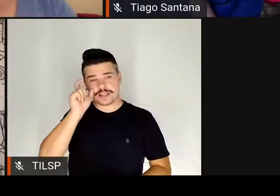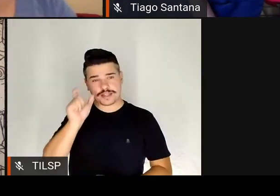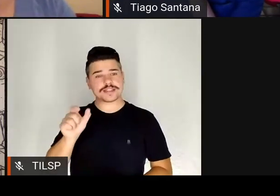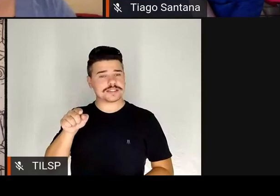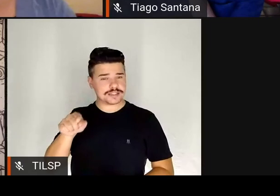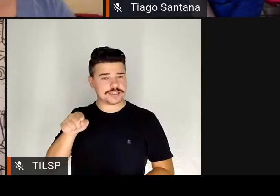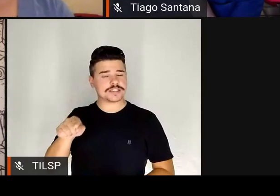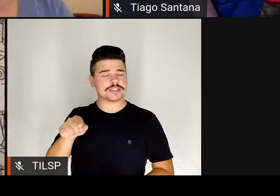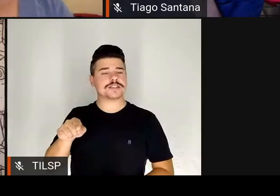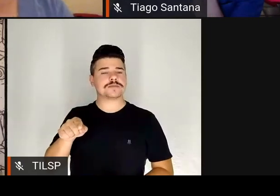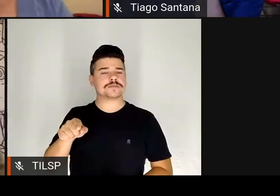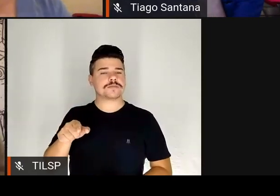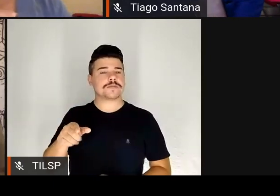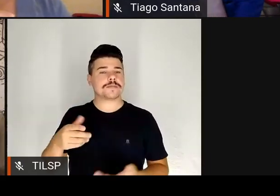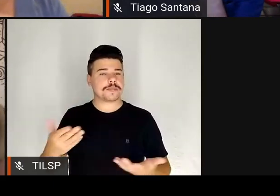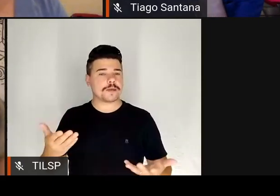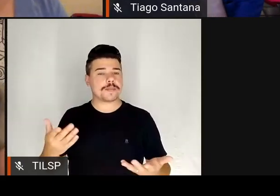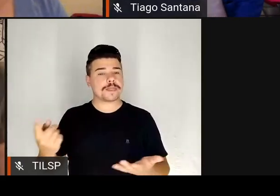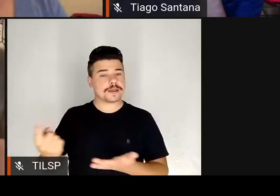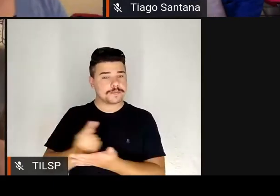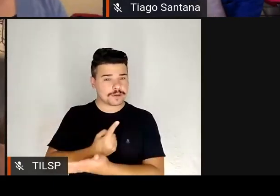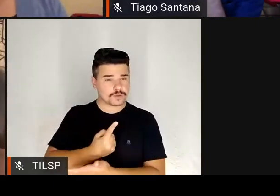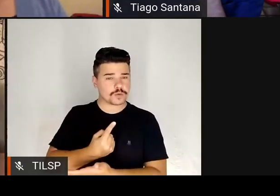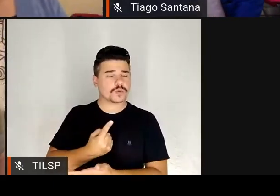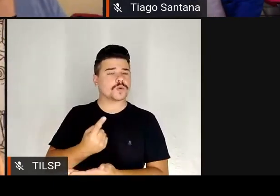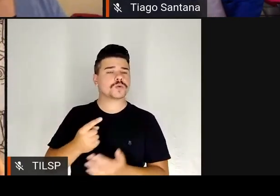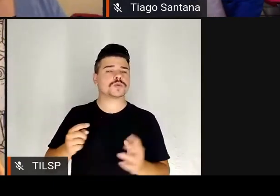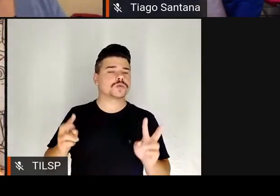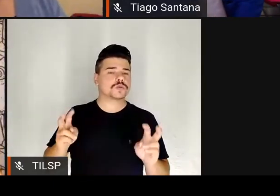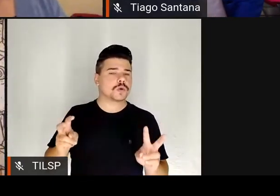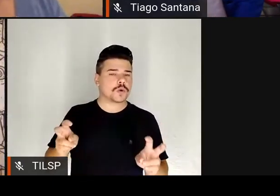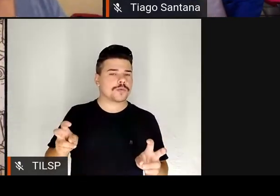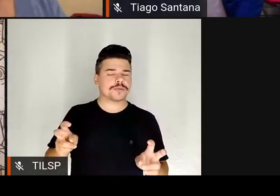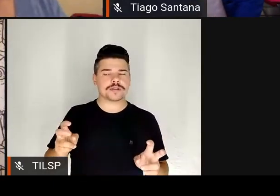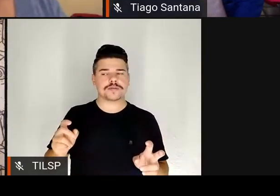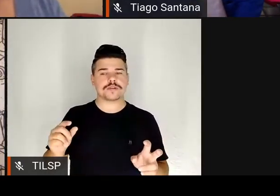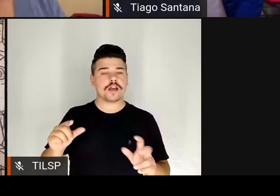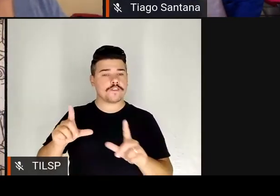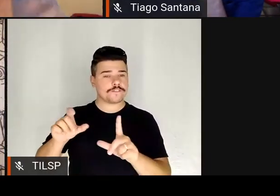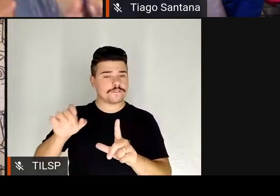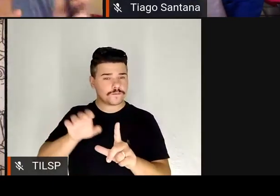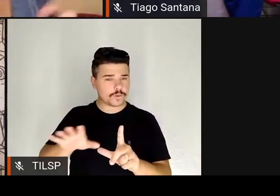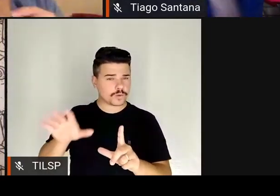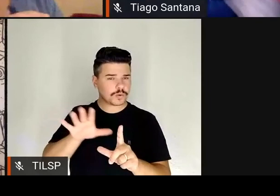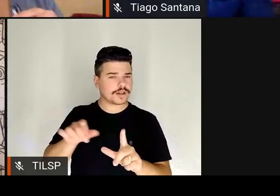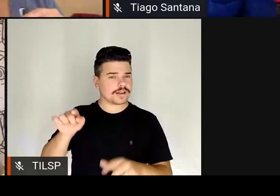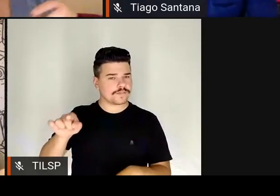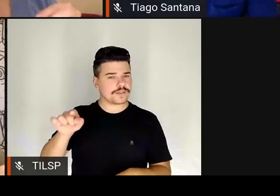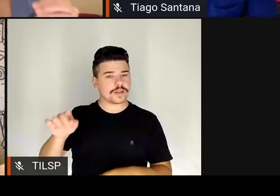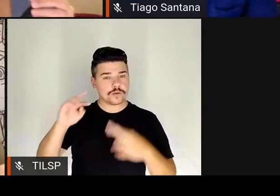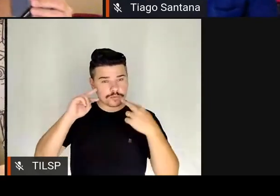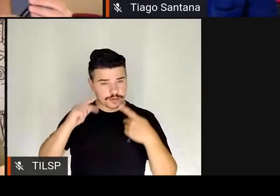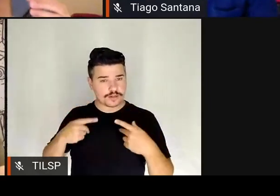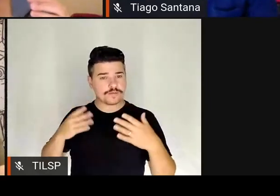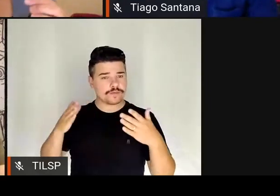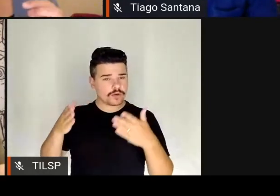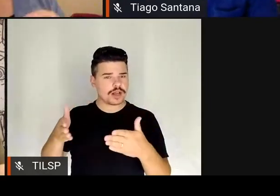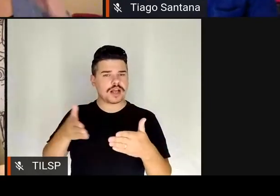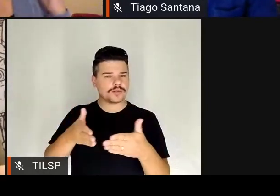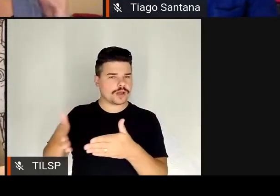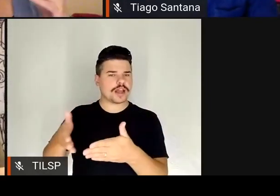Eu acho bem interessante mesmo que ele perguntou sobre a questão da fotografia